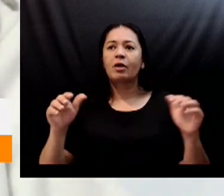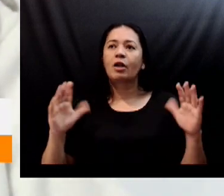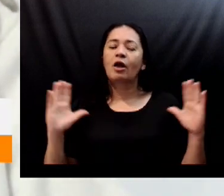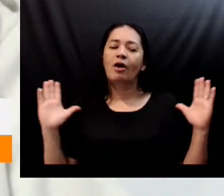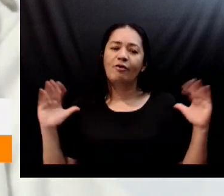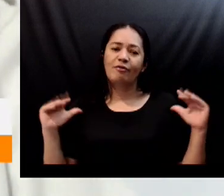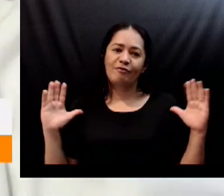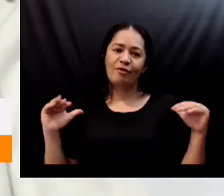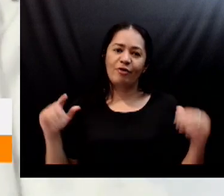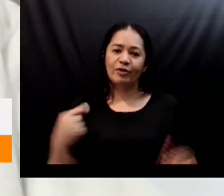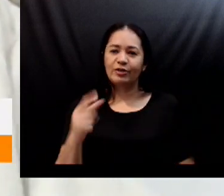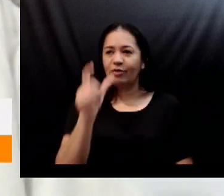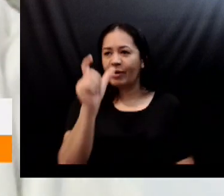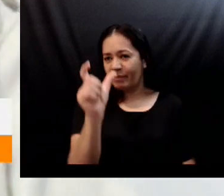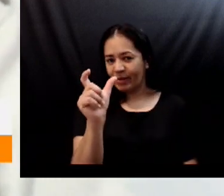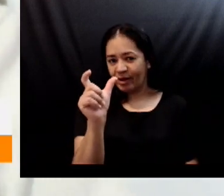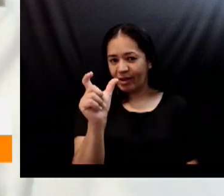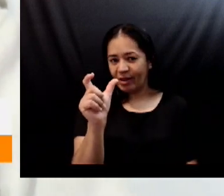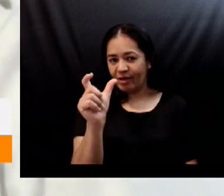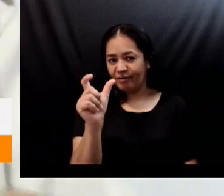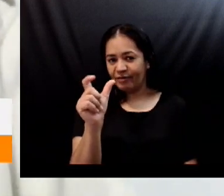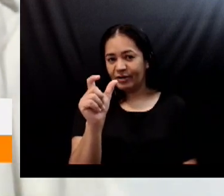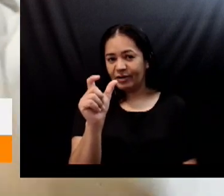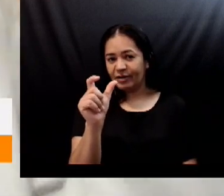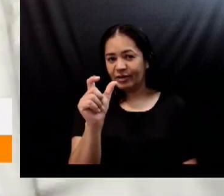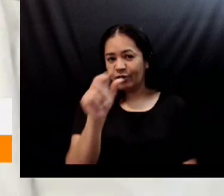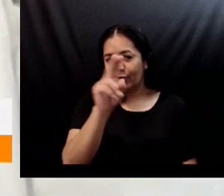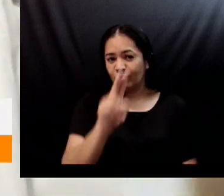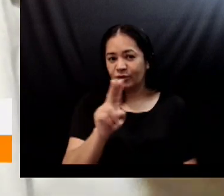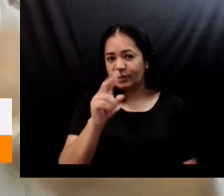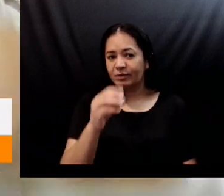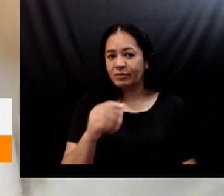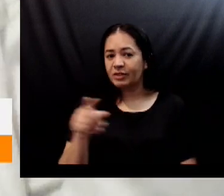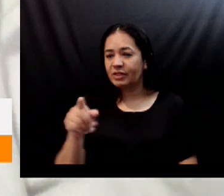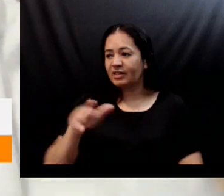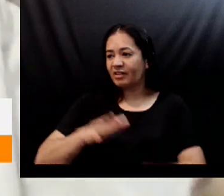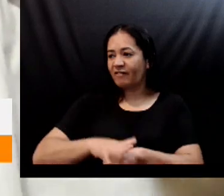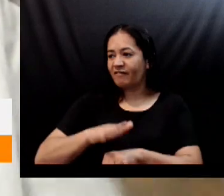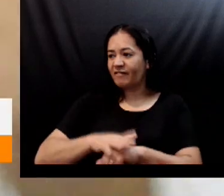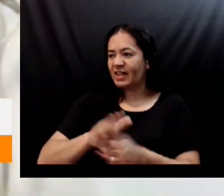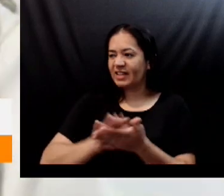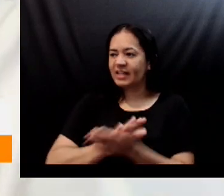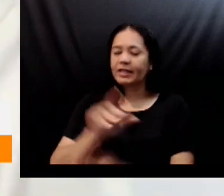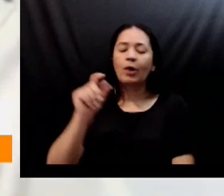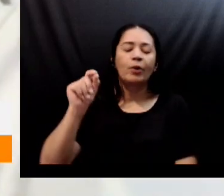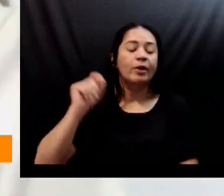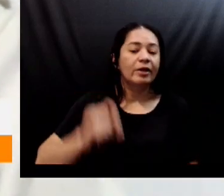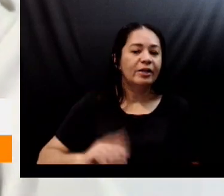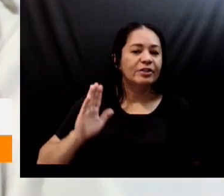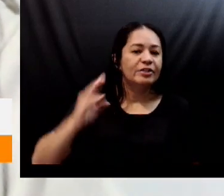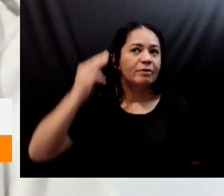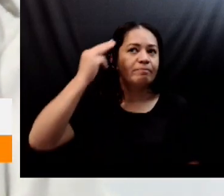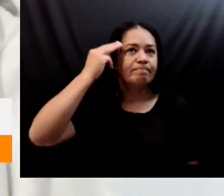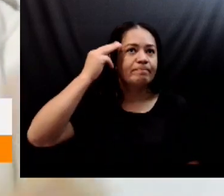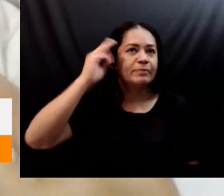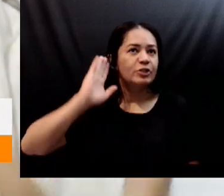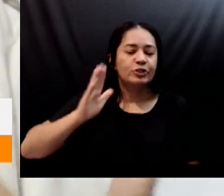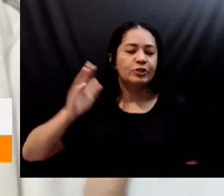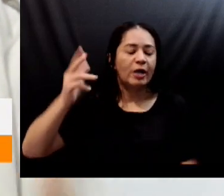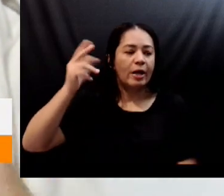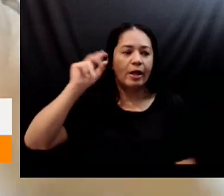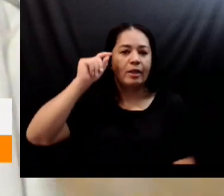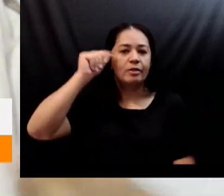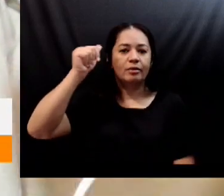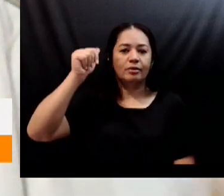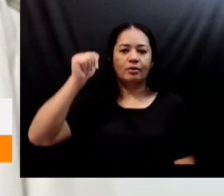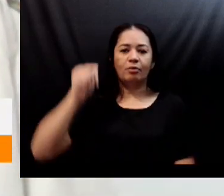pelos pais, né? Que se não faz nada é o quê? Já vem na nossa mente, está tão enraizado que é automático para nós. Então,